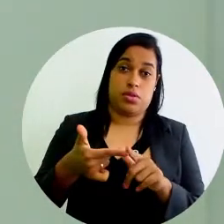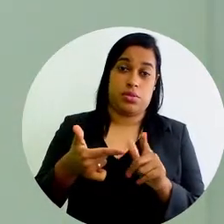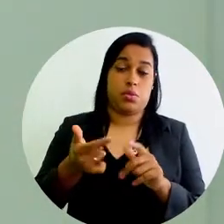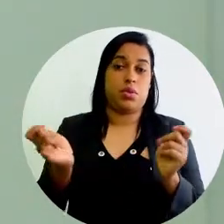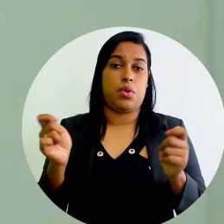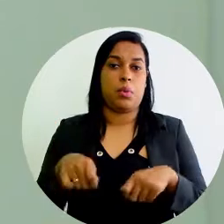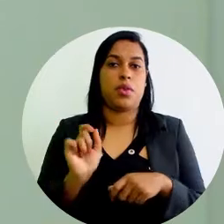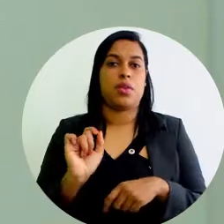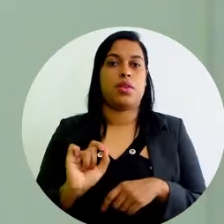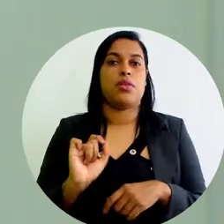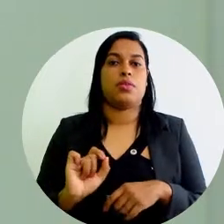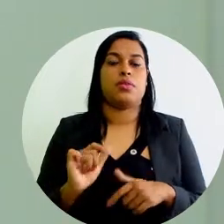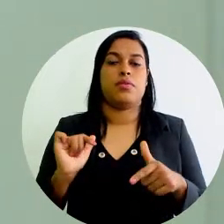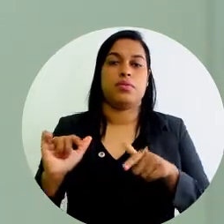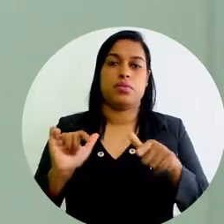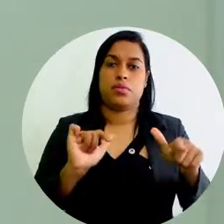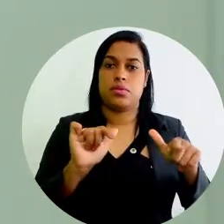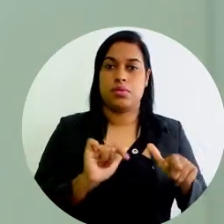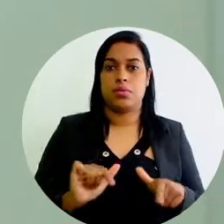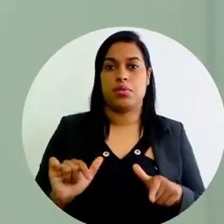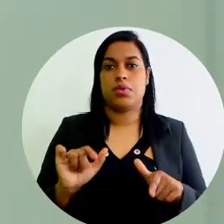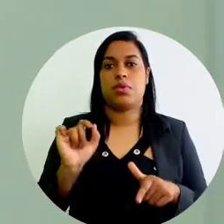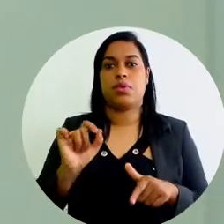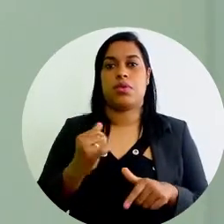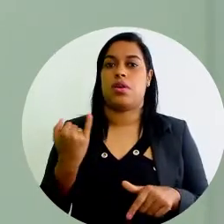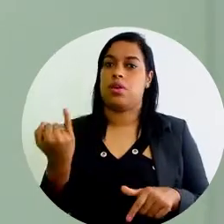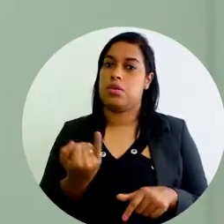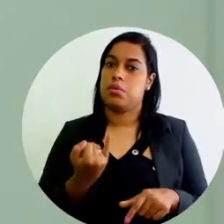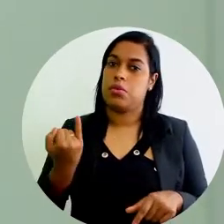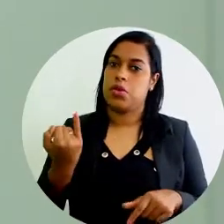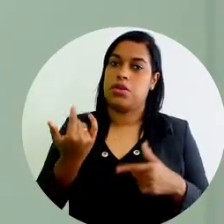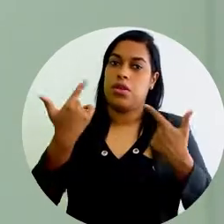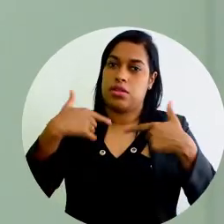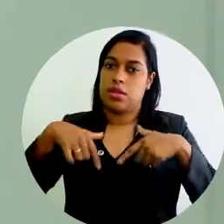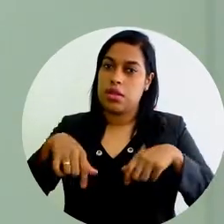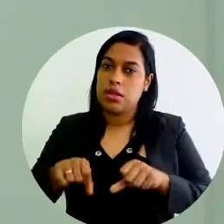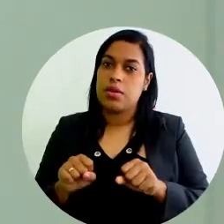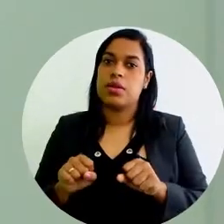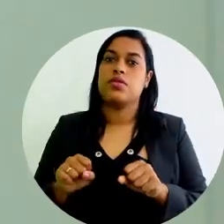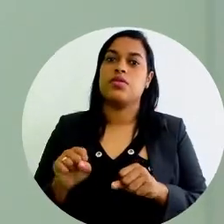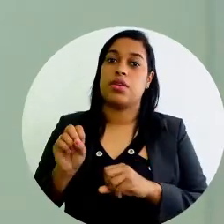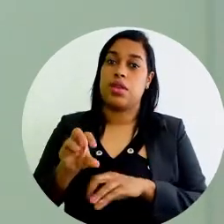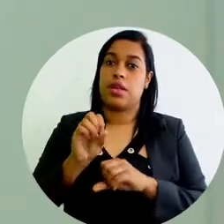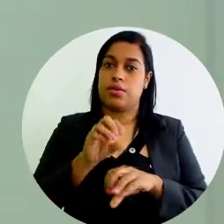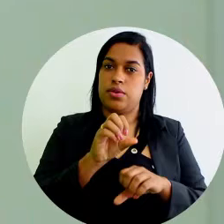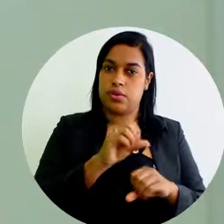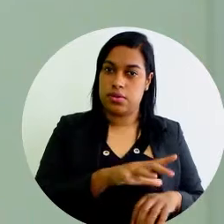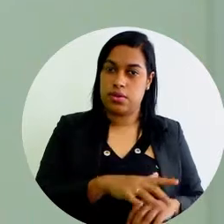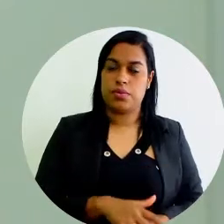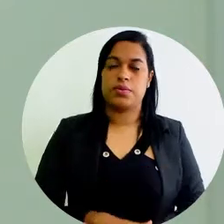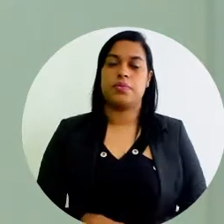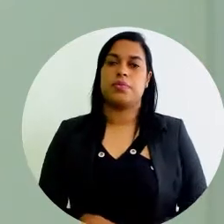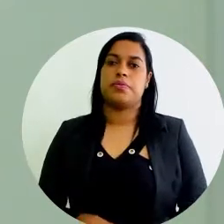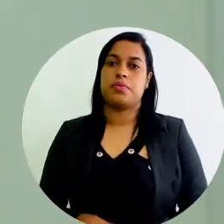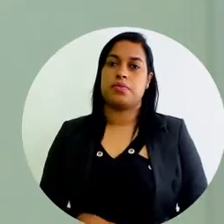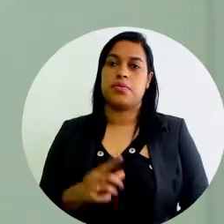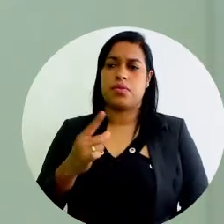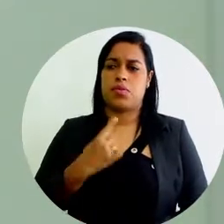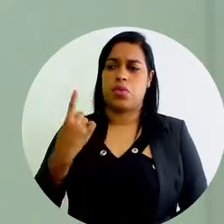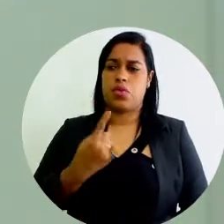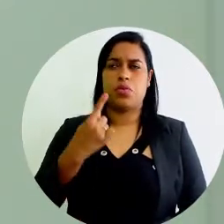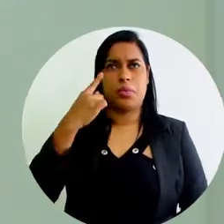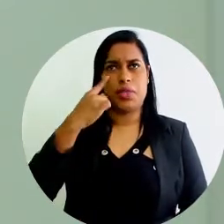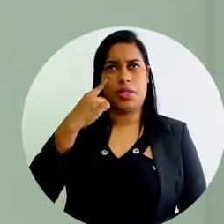Nesta segunda competência, nós vamos trabalhar sobre a importância da linguagem na educação. Se